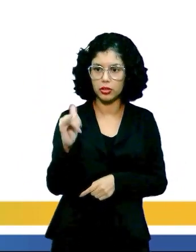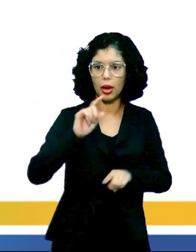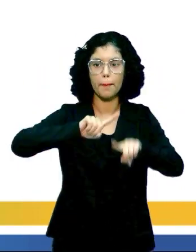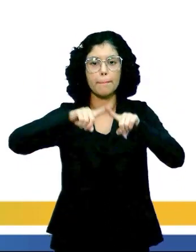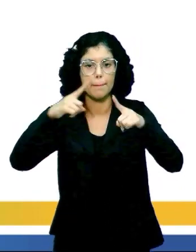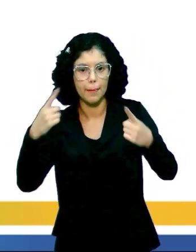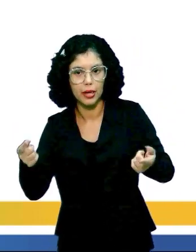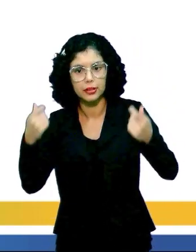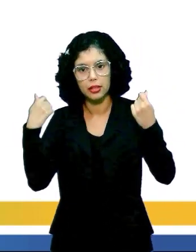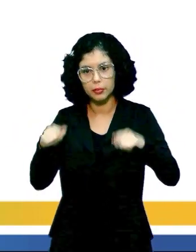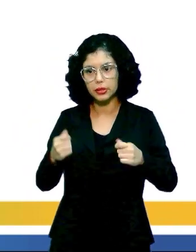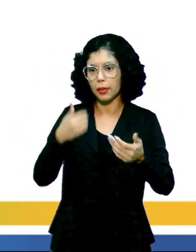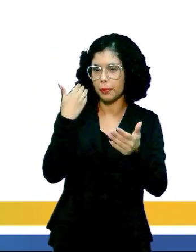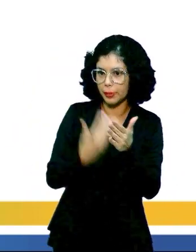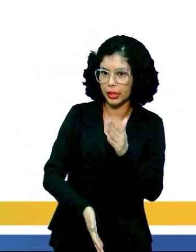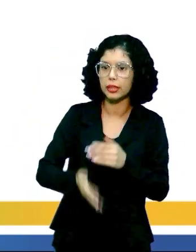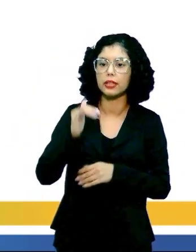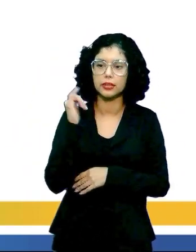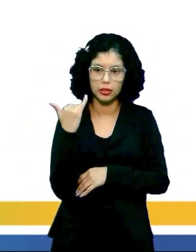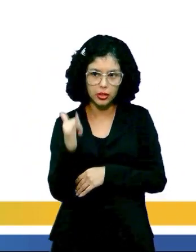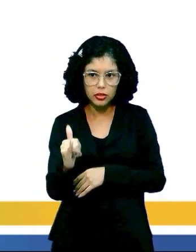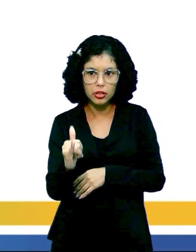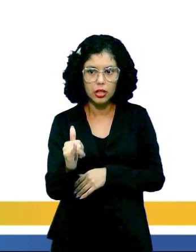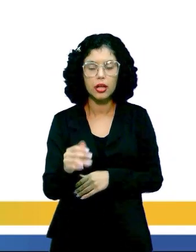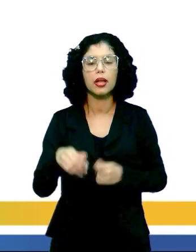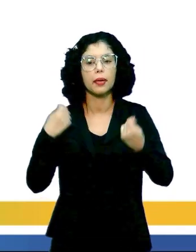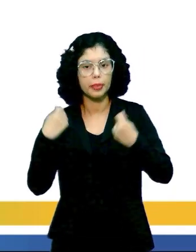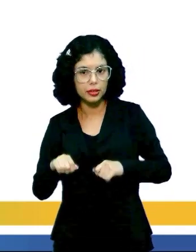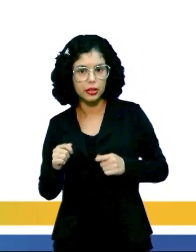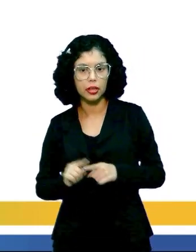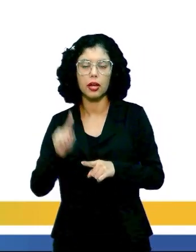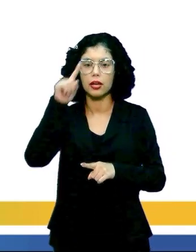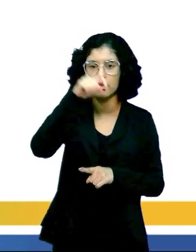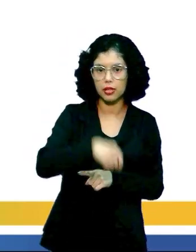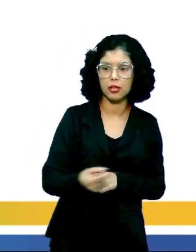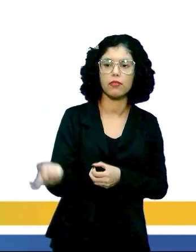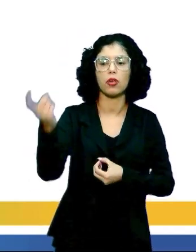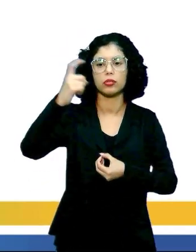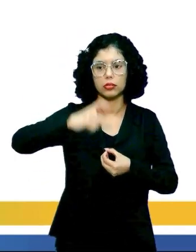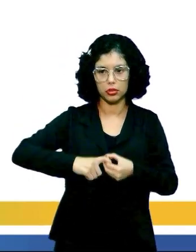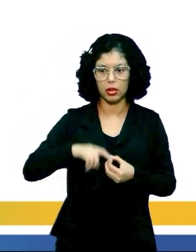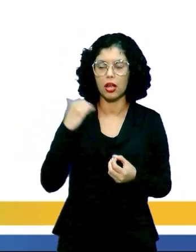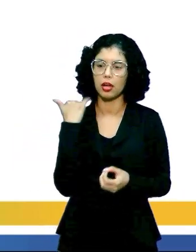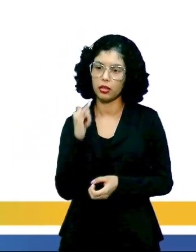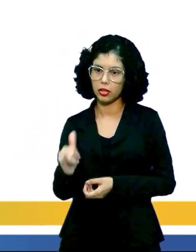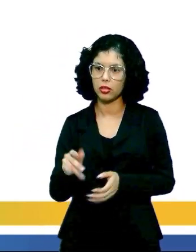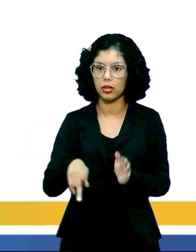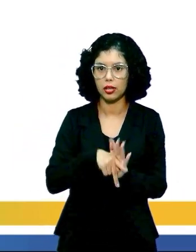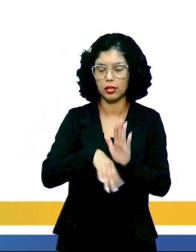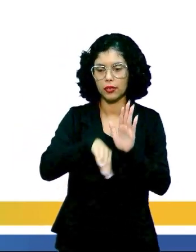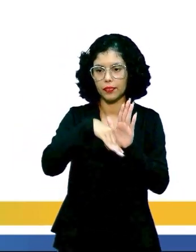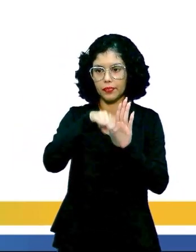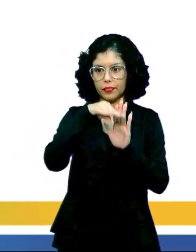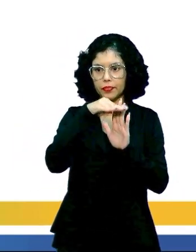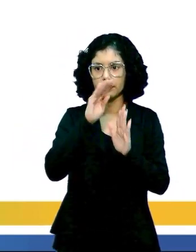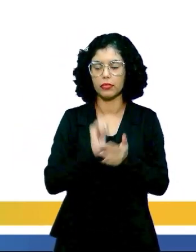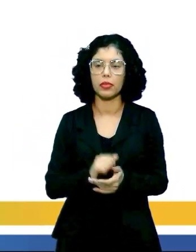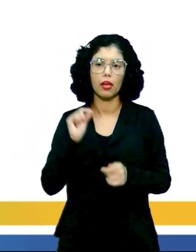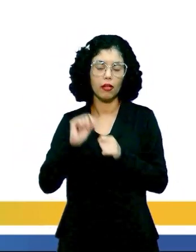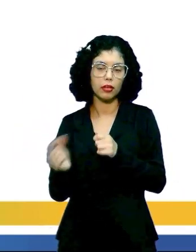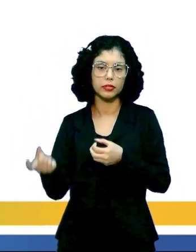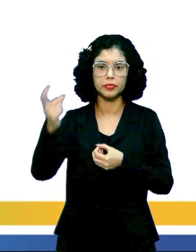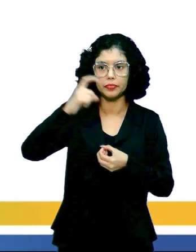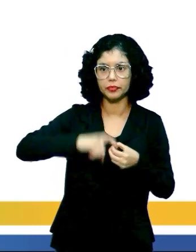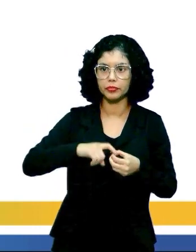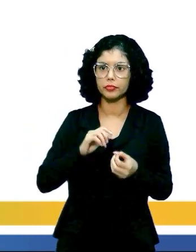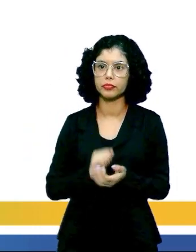porém ele precisa perder essa energia. E para perder, ele precisa retornar à sua camada de origem. Ao fazer esse